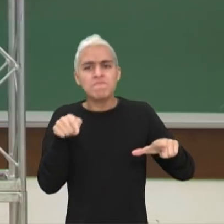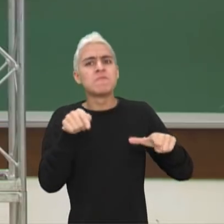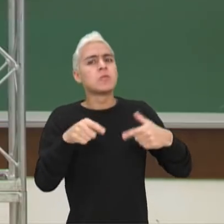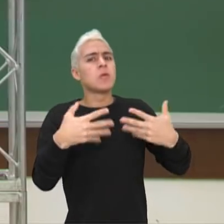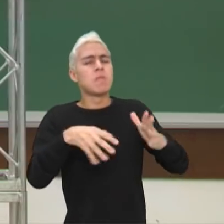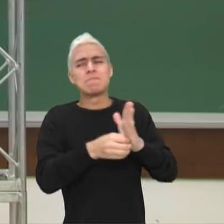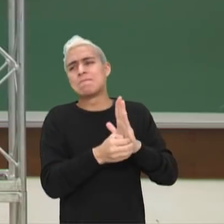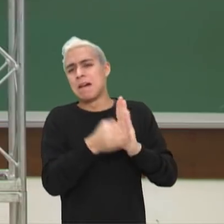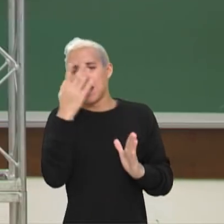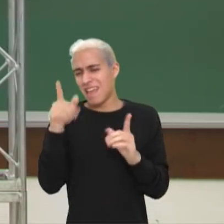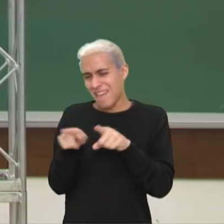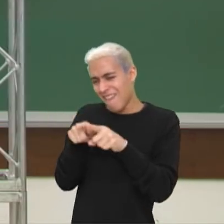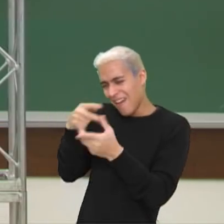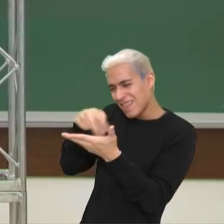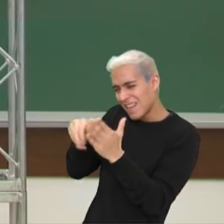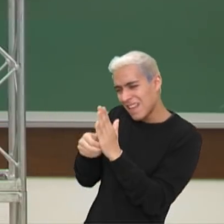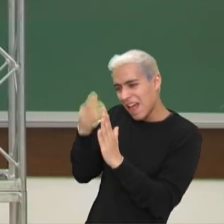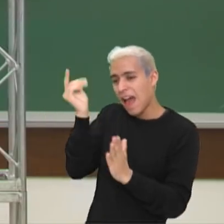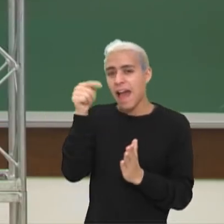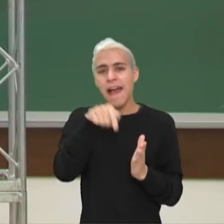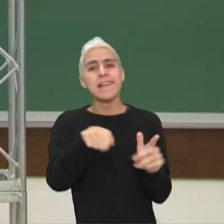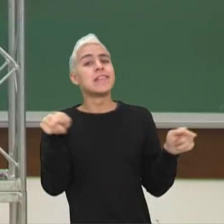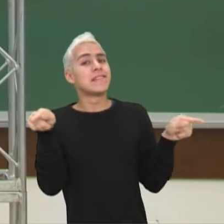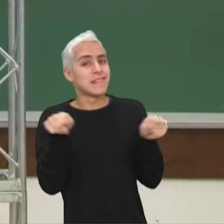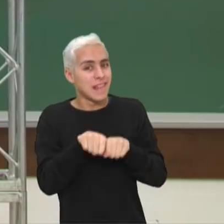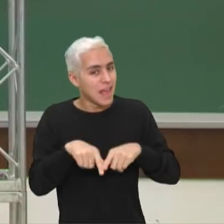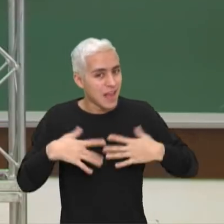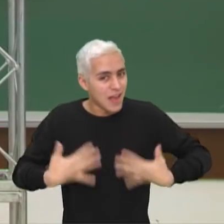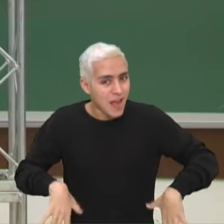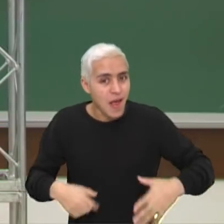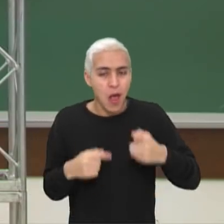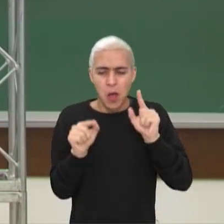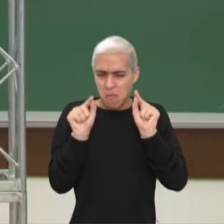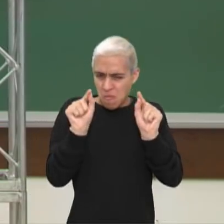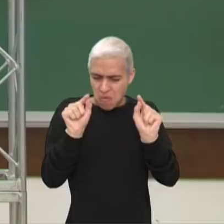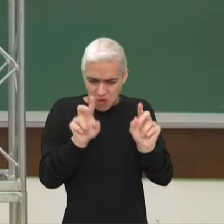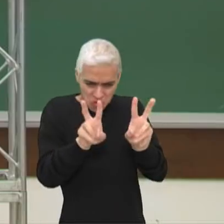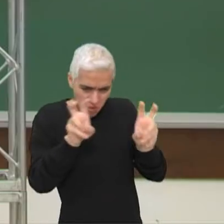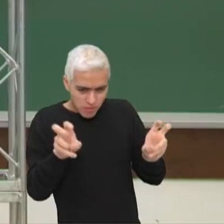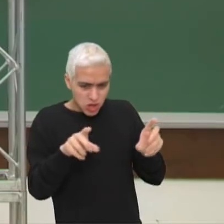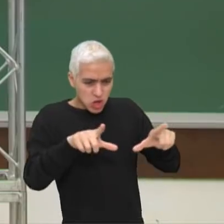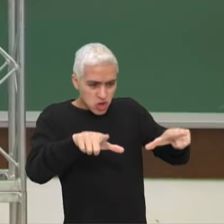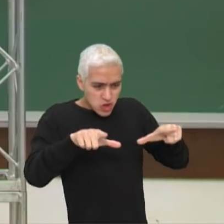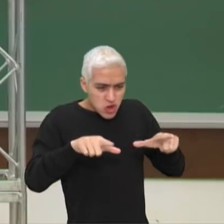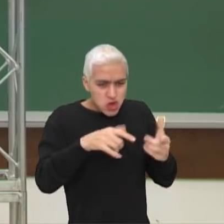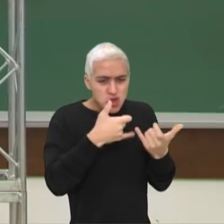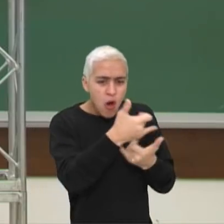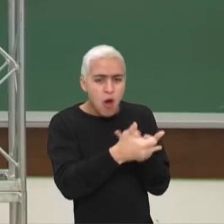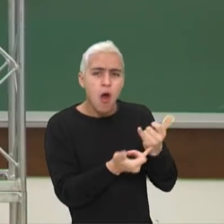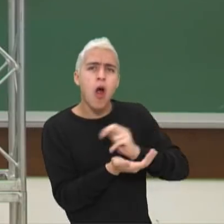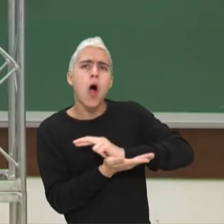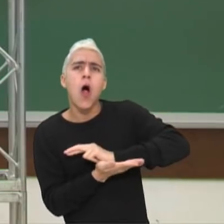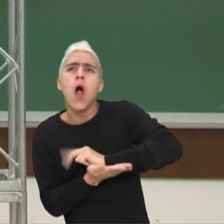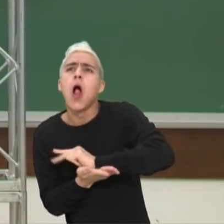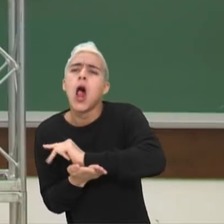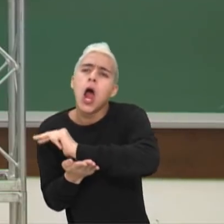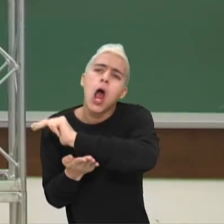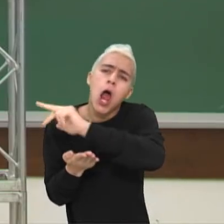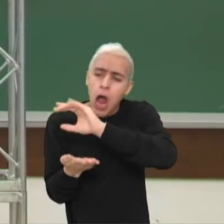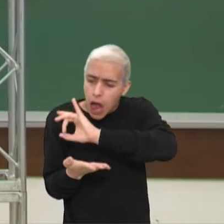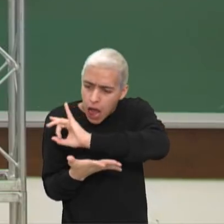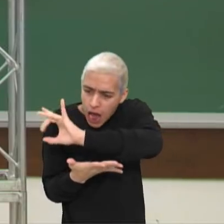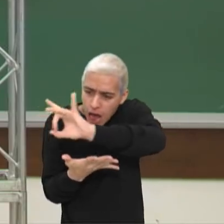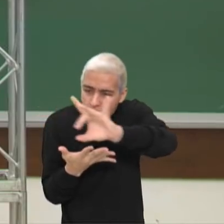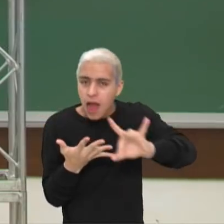como a dança criativa ou as lutas, né? Então, se a gente for falar de jogo por jogo, todos os jogos de tabuleiro que existem, nossa, a